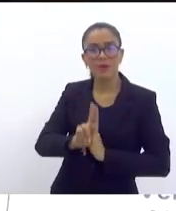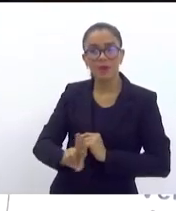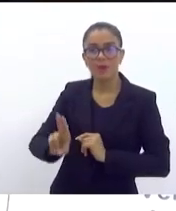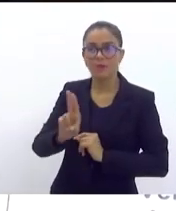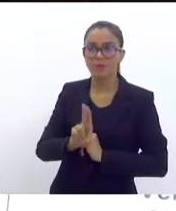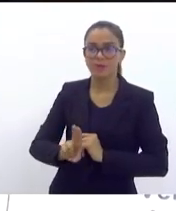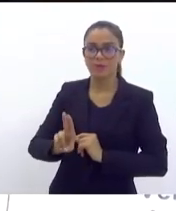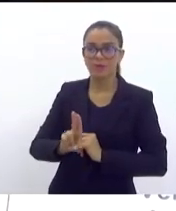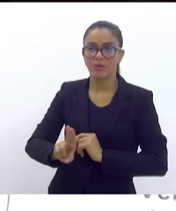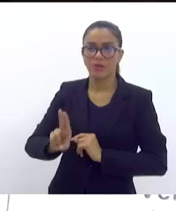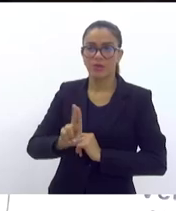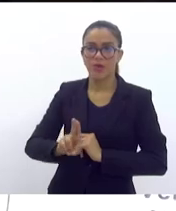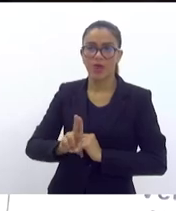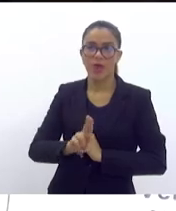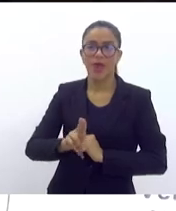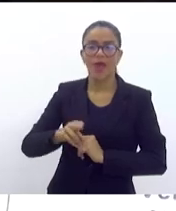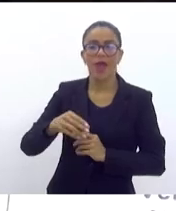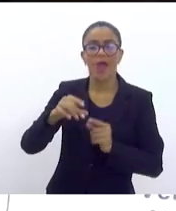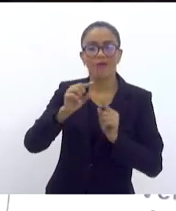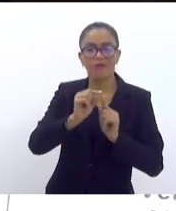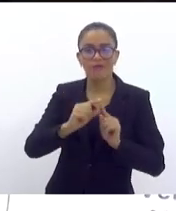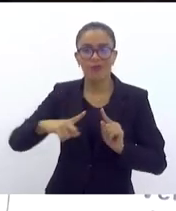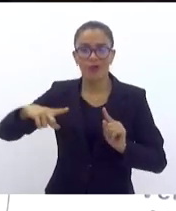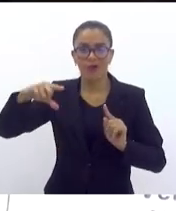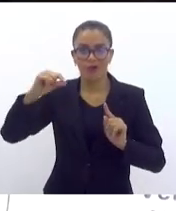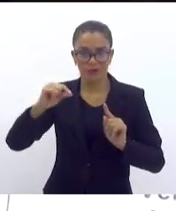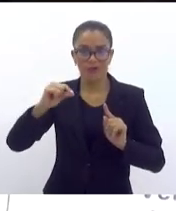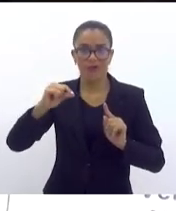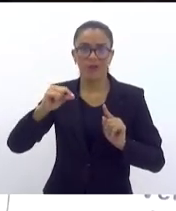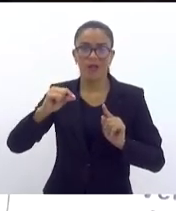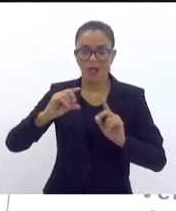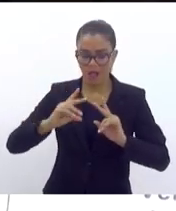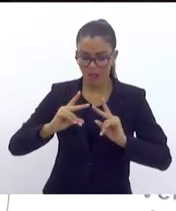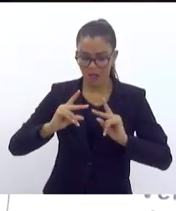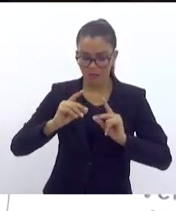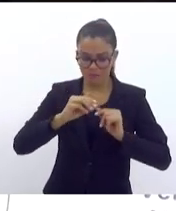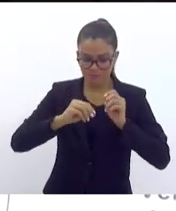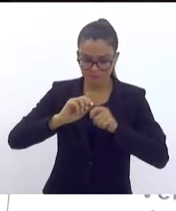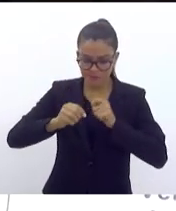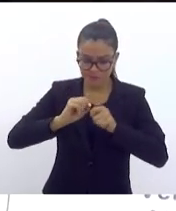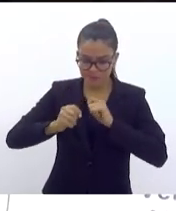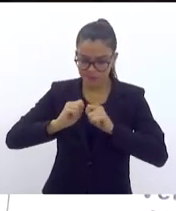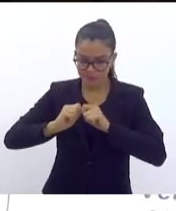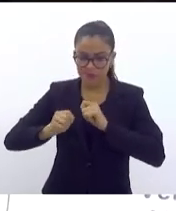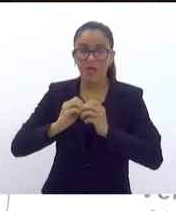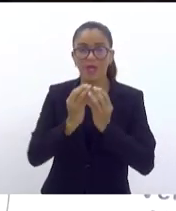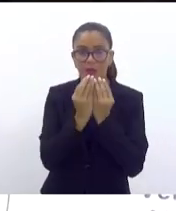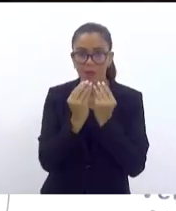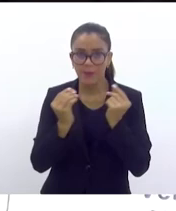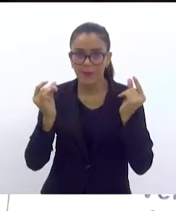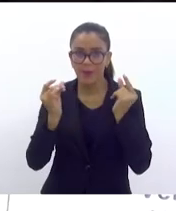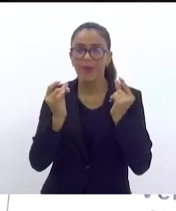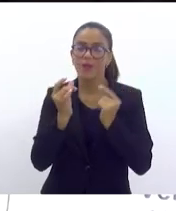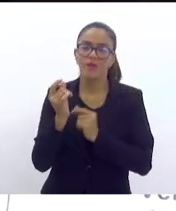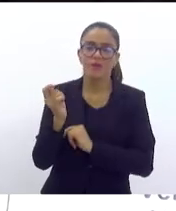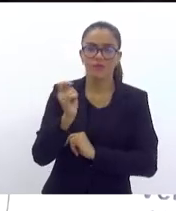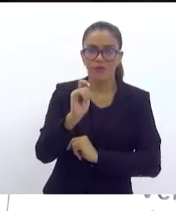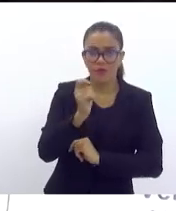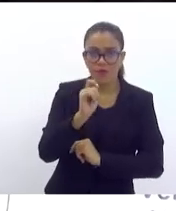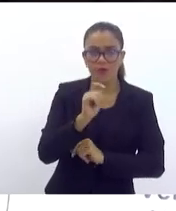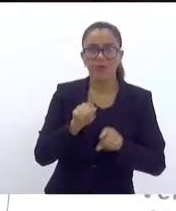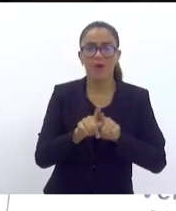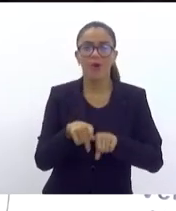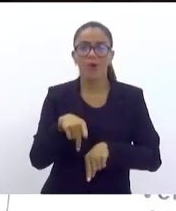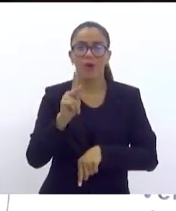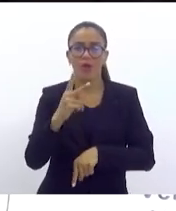como em forma de folhas né que você insere no cigarro e passa utilizado fumando o K4 K9 você pode